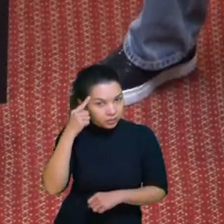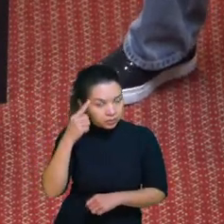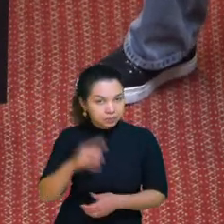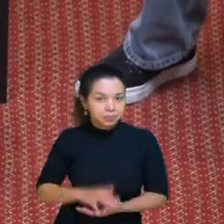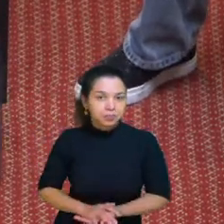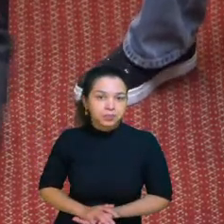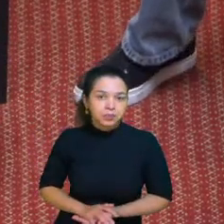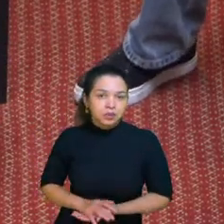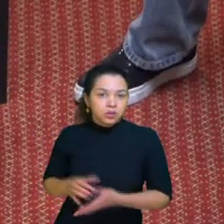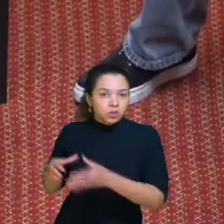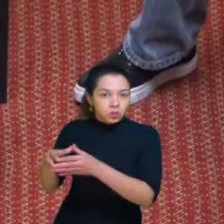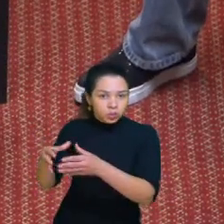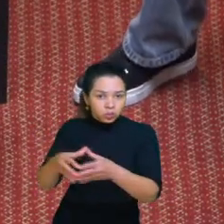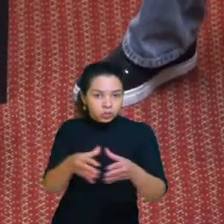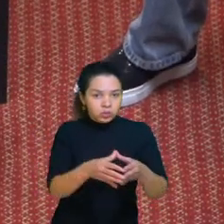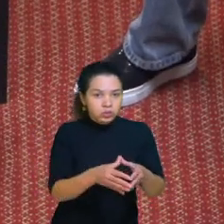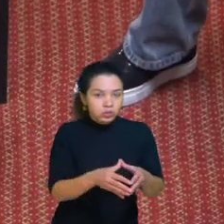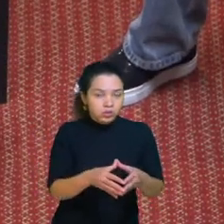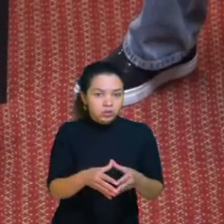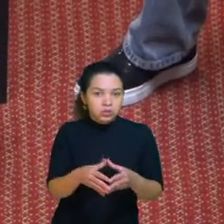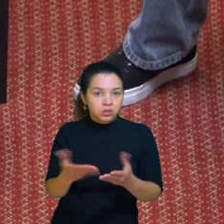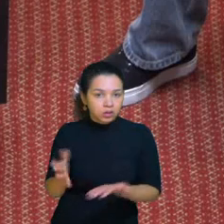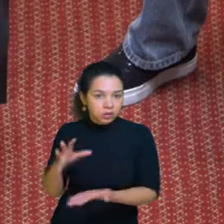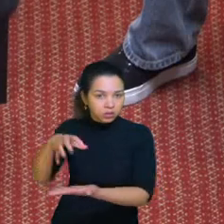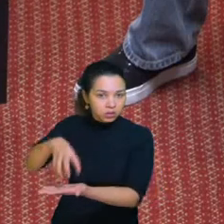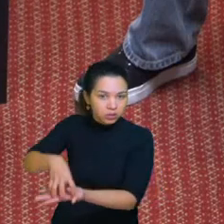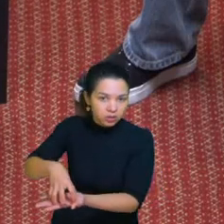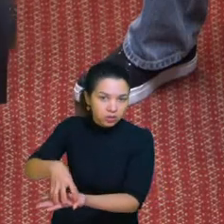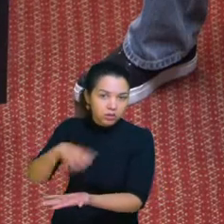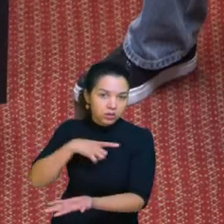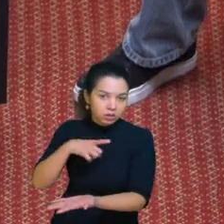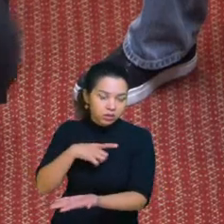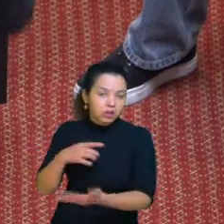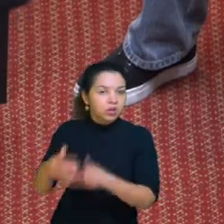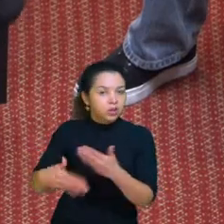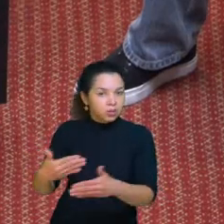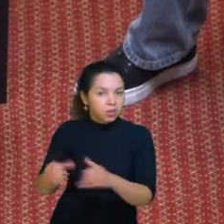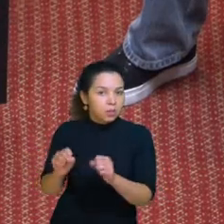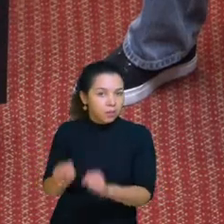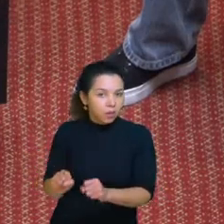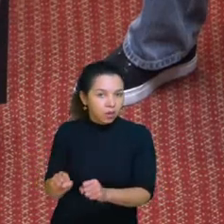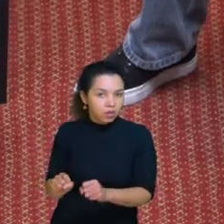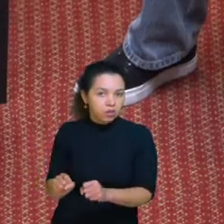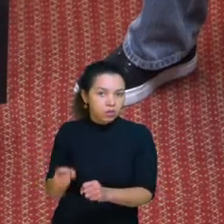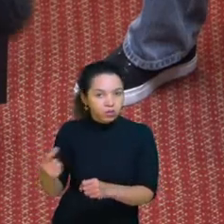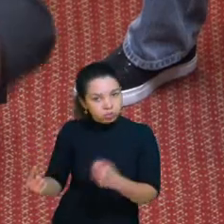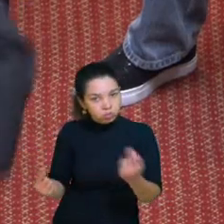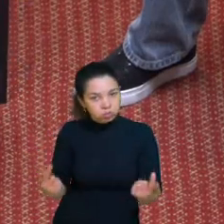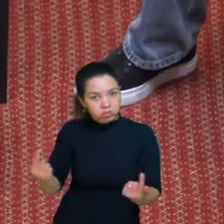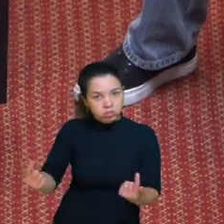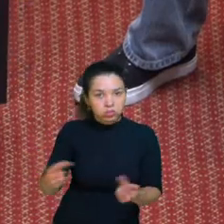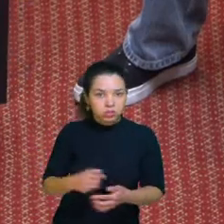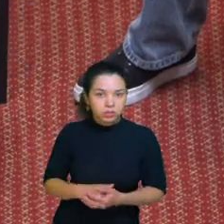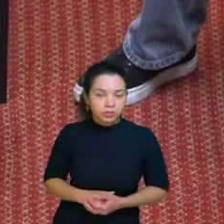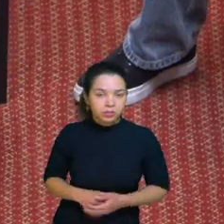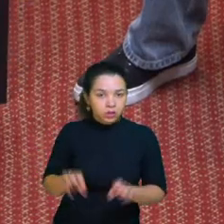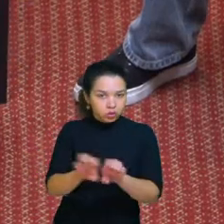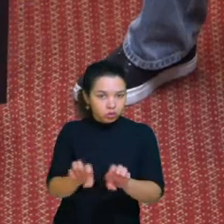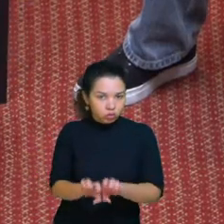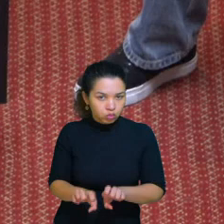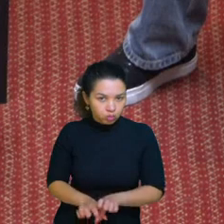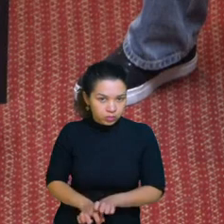que porque colocou sede lá então sede daqui a pouco Pode ser que seja só aqui a nível de de estrutura Central